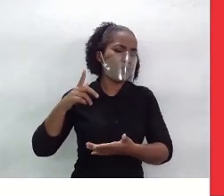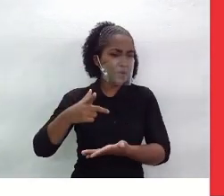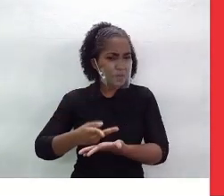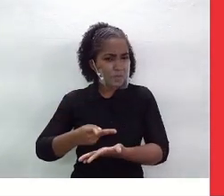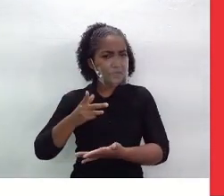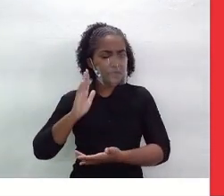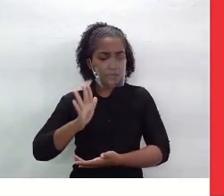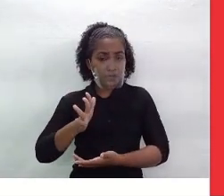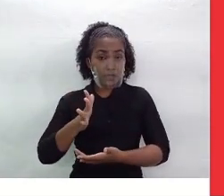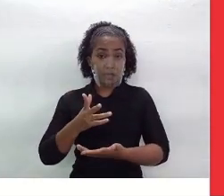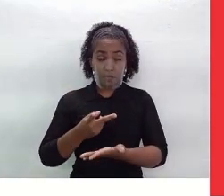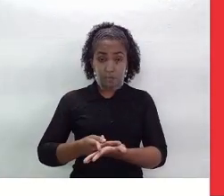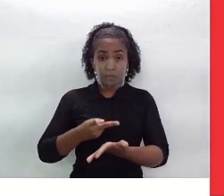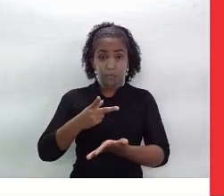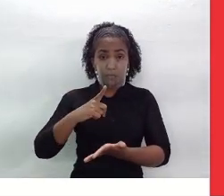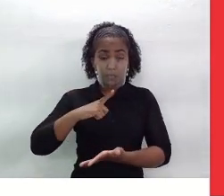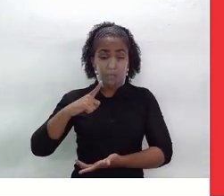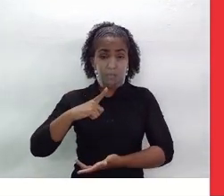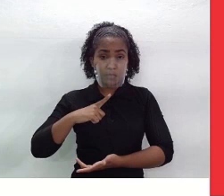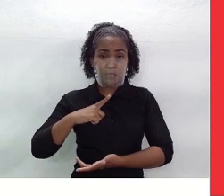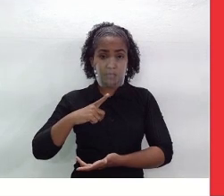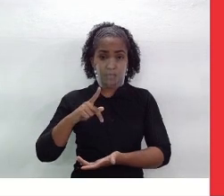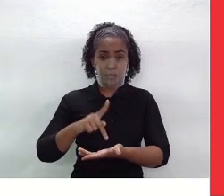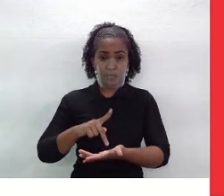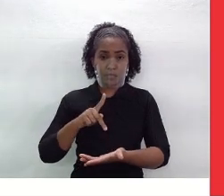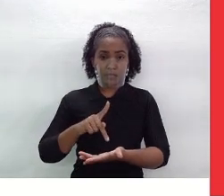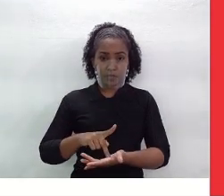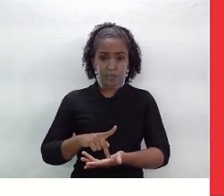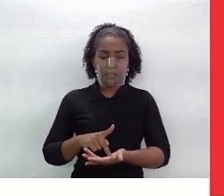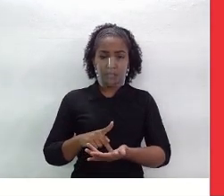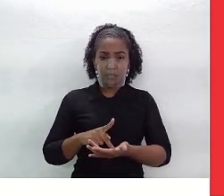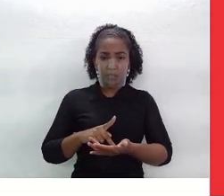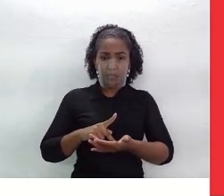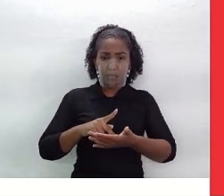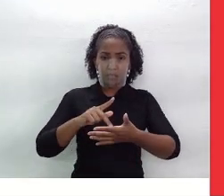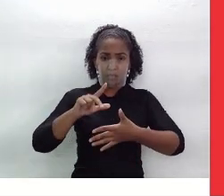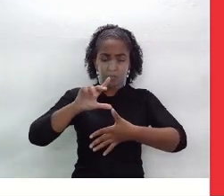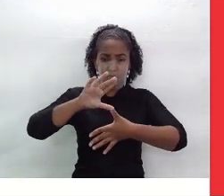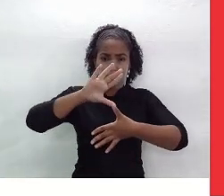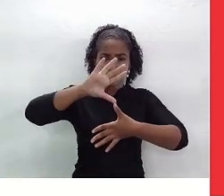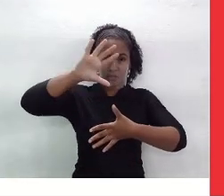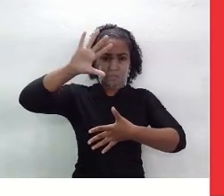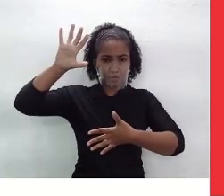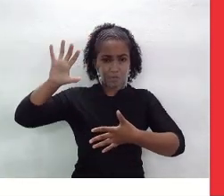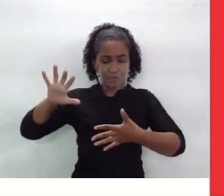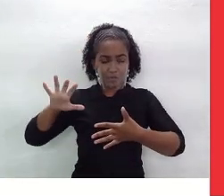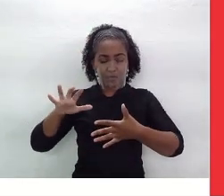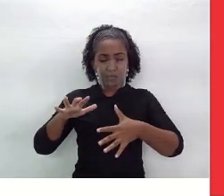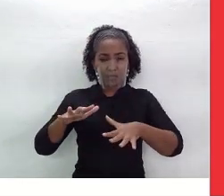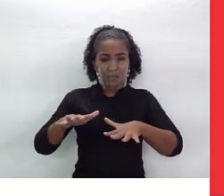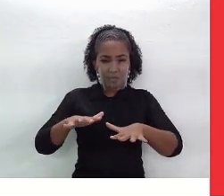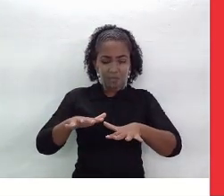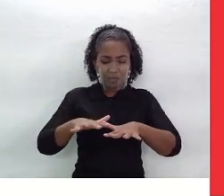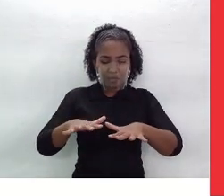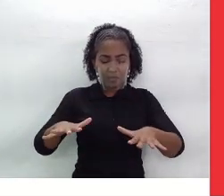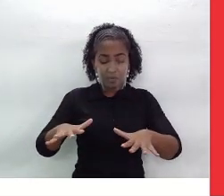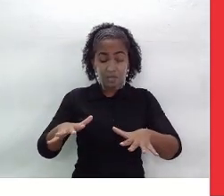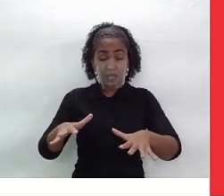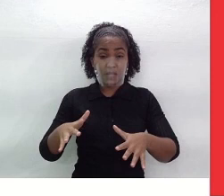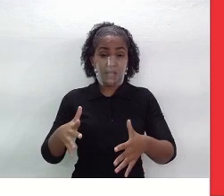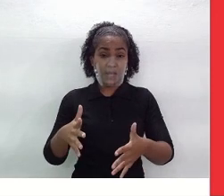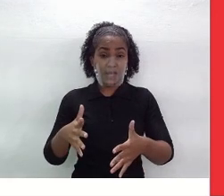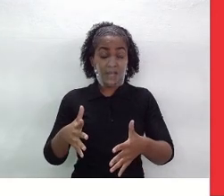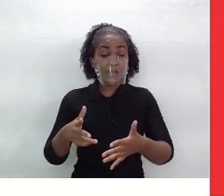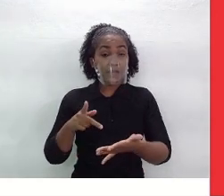movimento, que são provocados, na realidade, pelas placas tectônicas. Ou seja, a